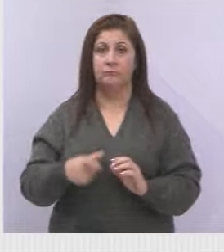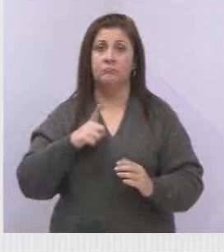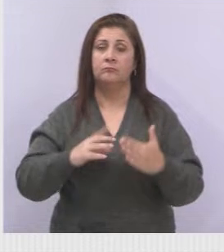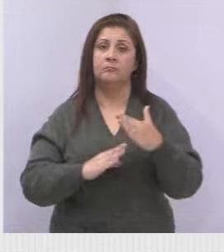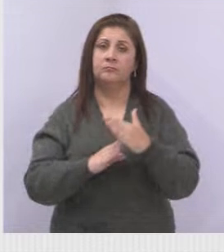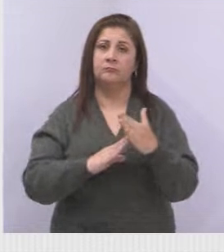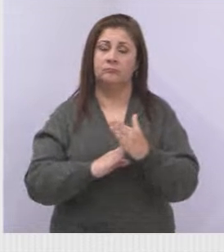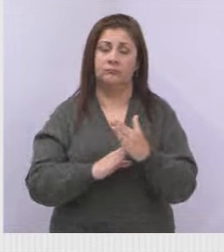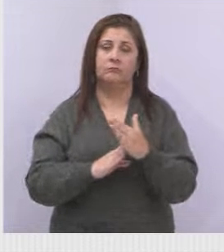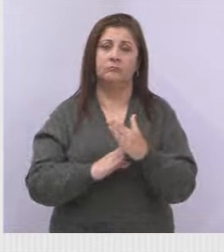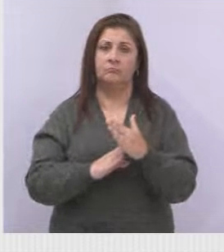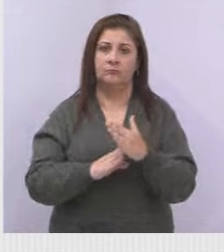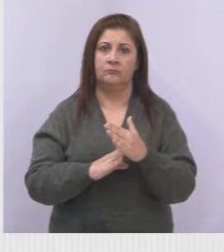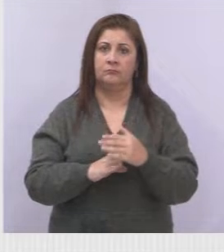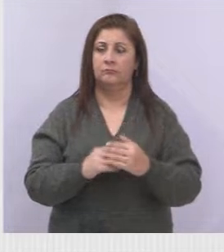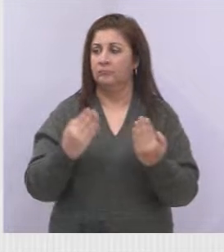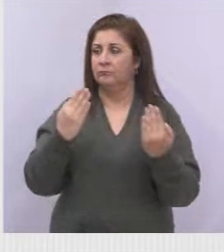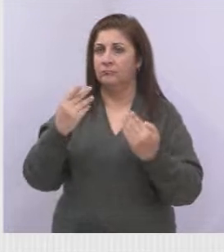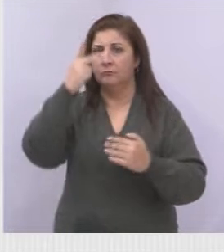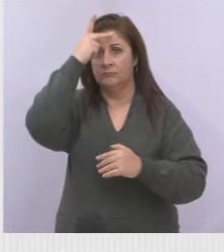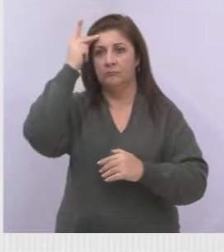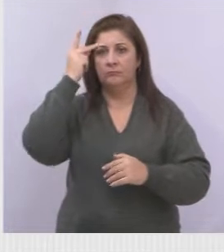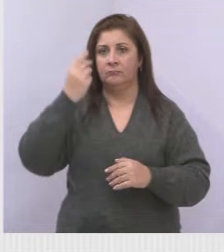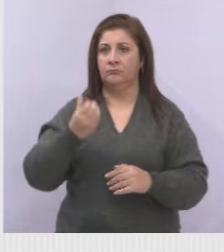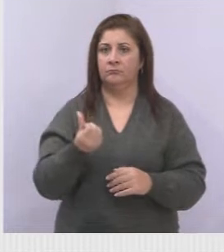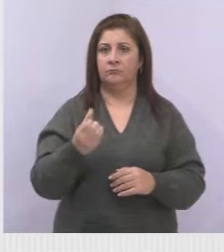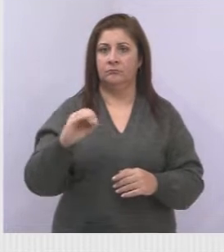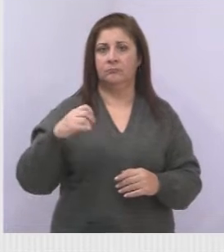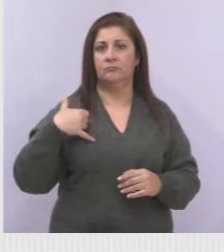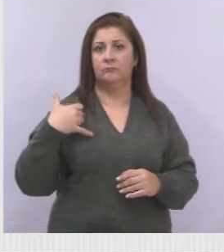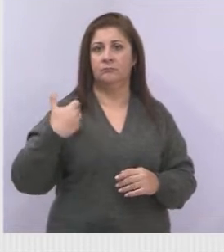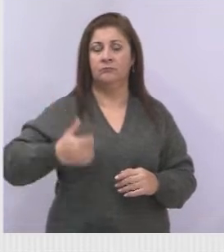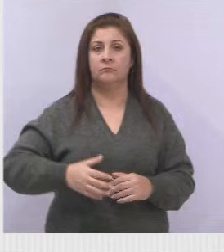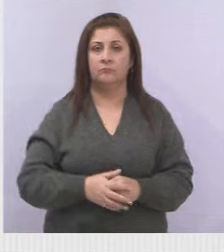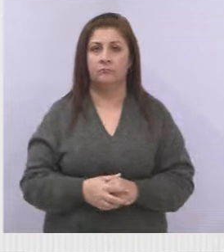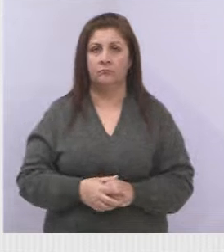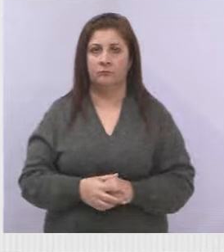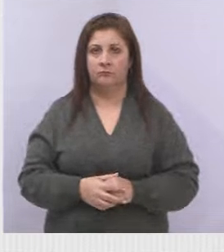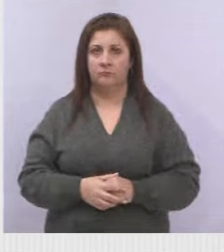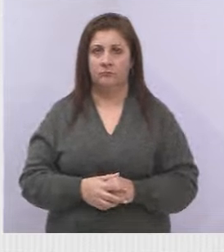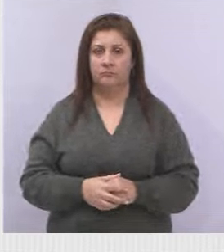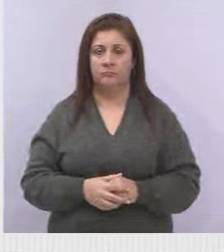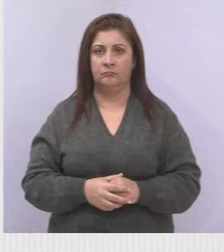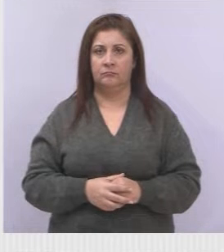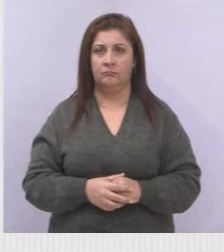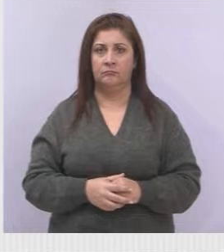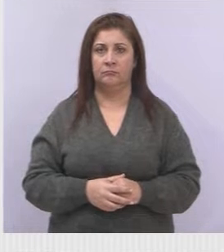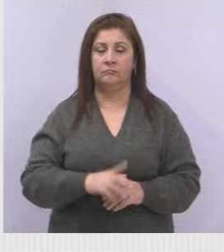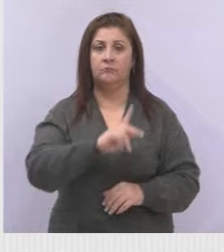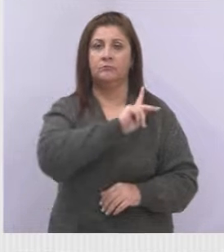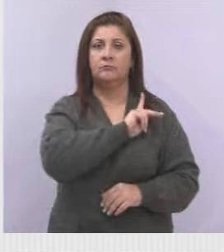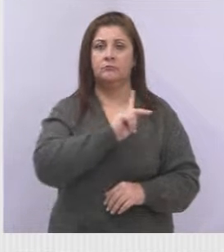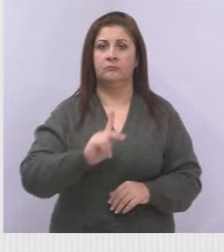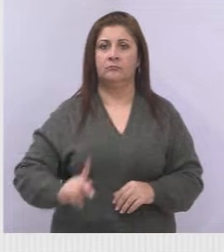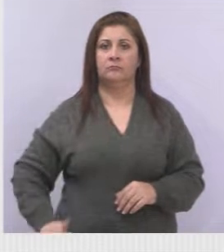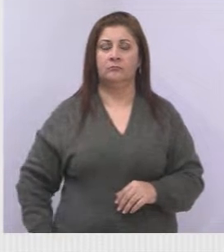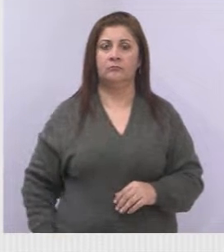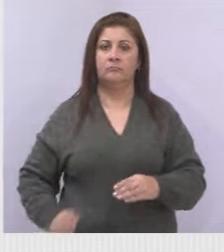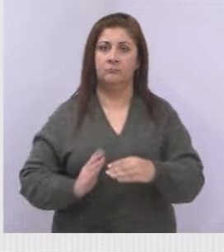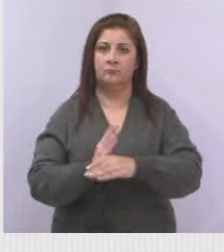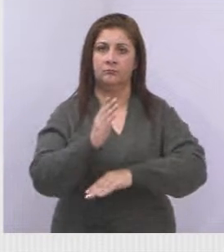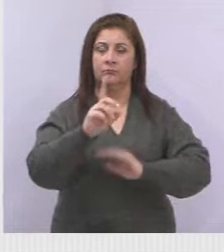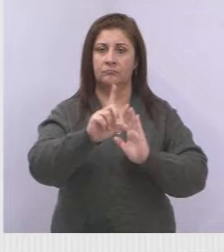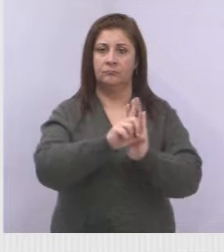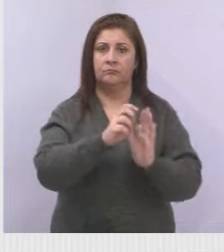na faixa dos 60 anos. Logo, o presidente da República sancionou a Lei